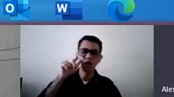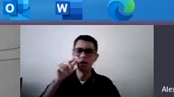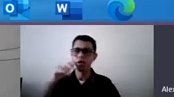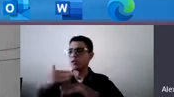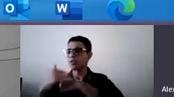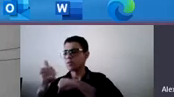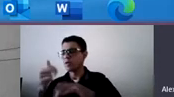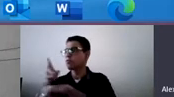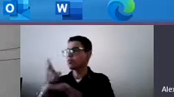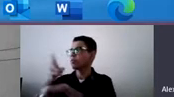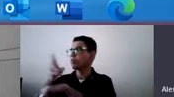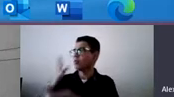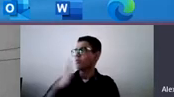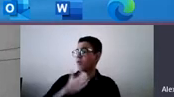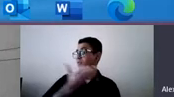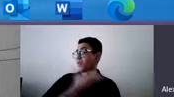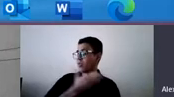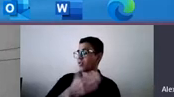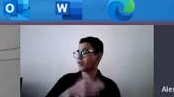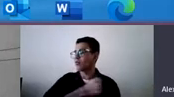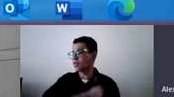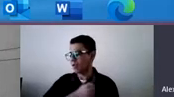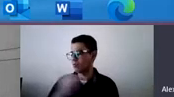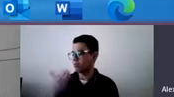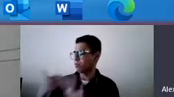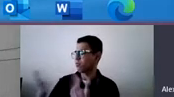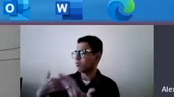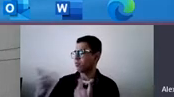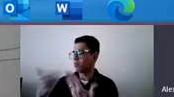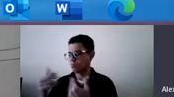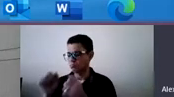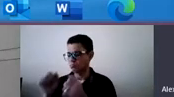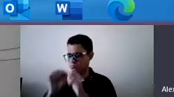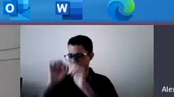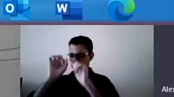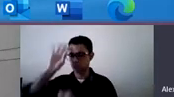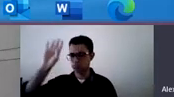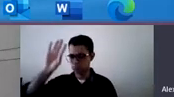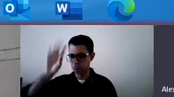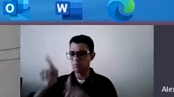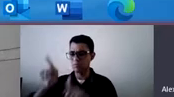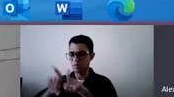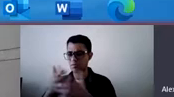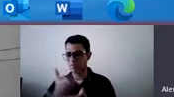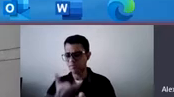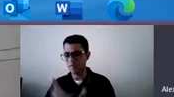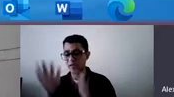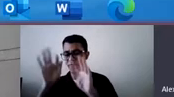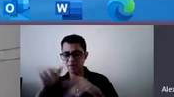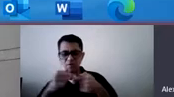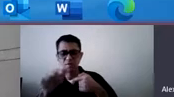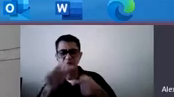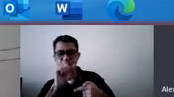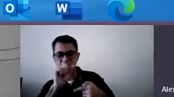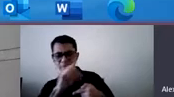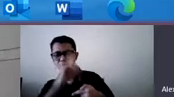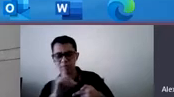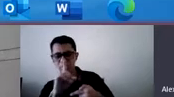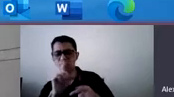chamar no WhatsApp o meu amigo e conversar, e distrair a cabeça. Final de semana, eu